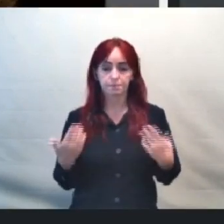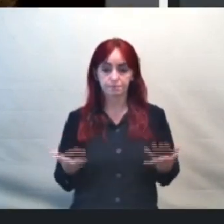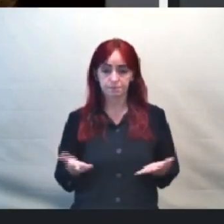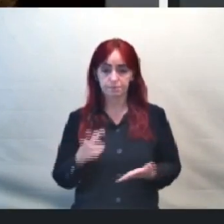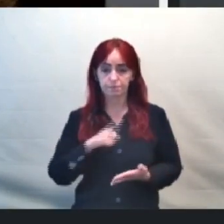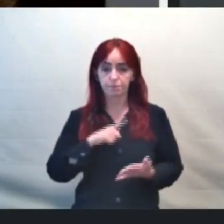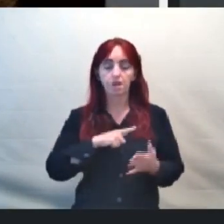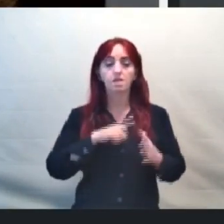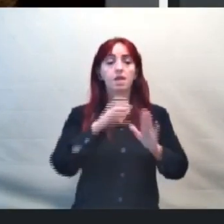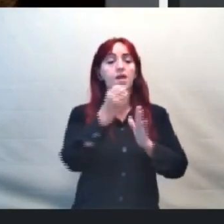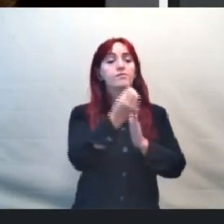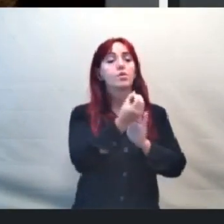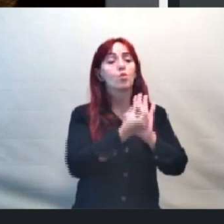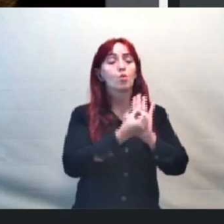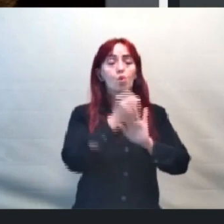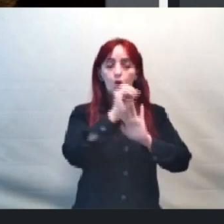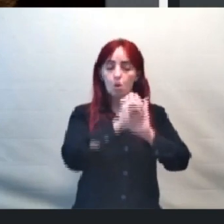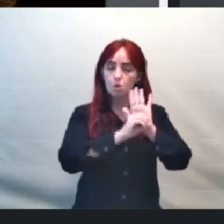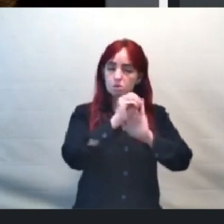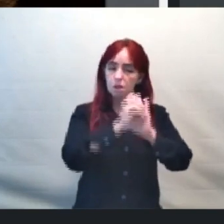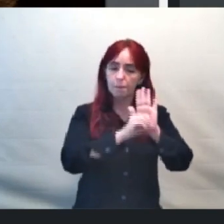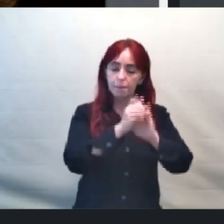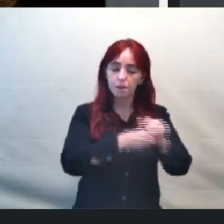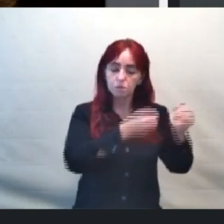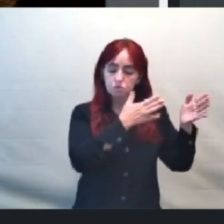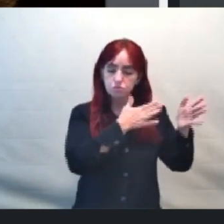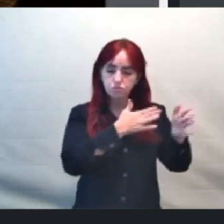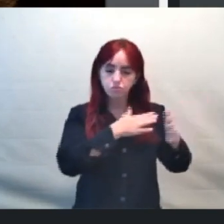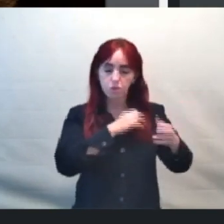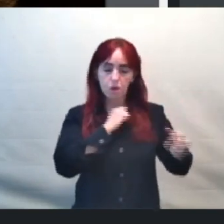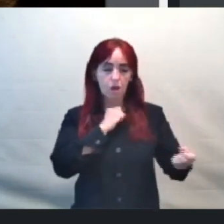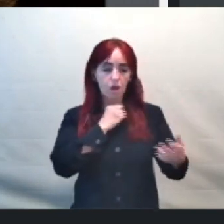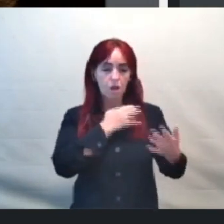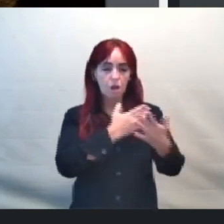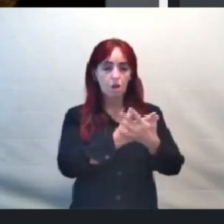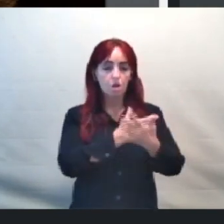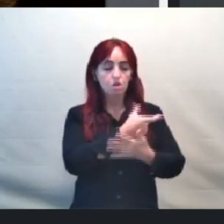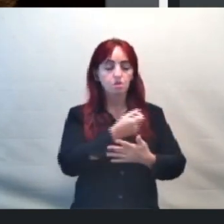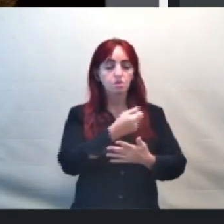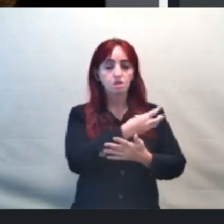longo de 2023 de cerca de R$ 400 milhões, para ser preciso,